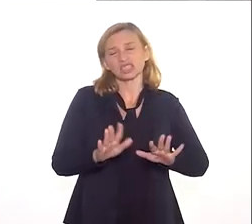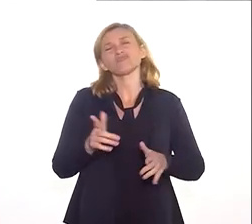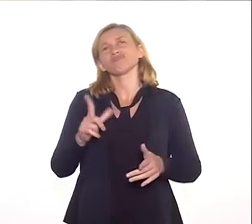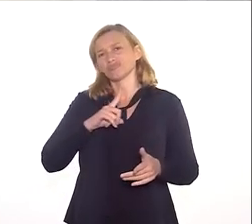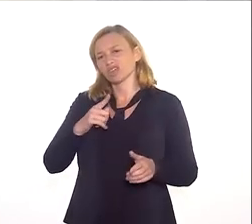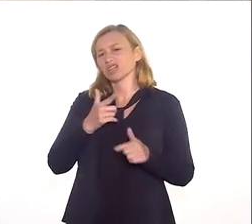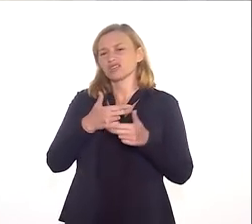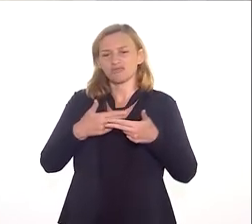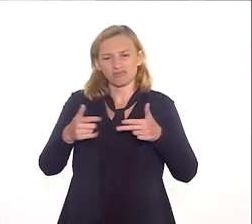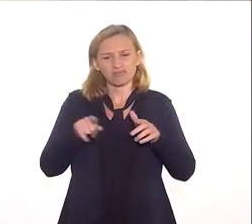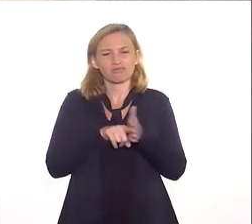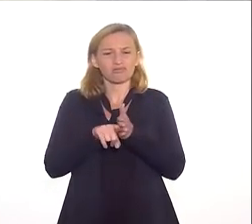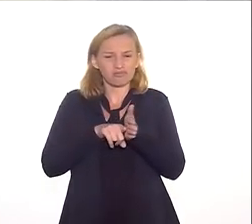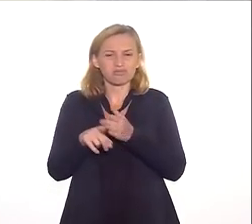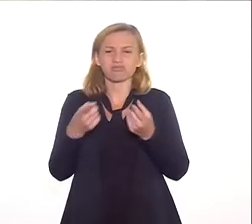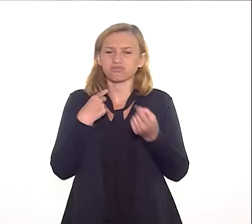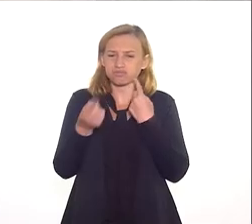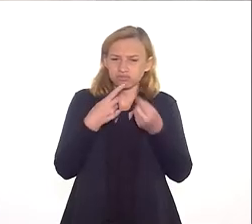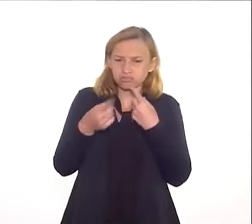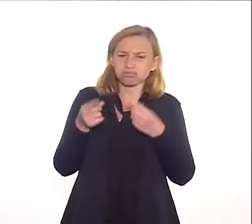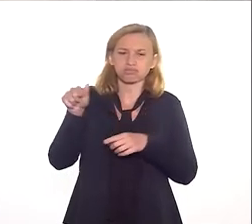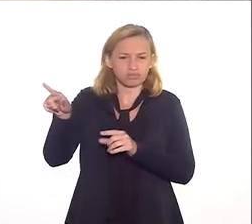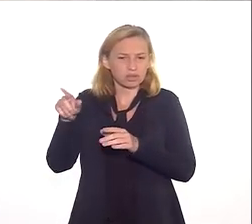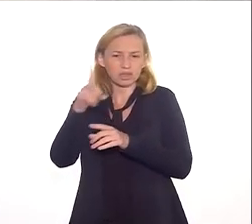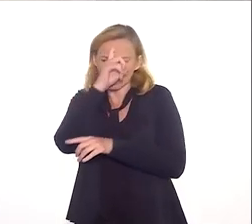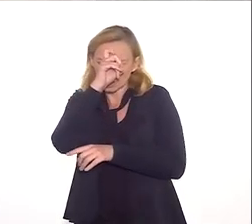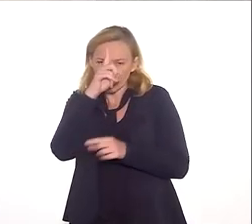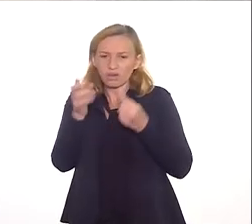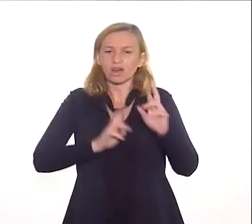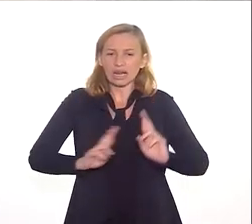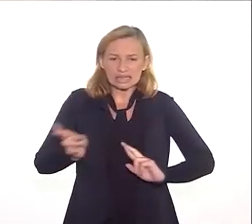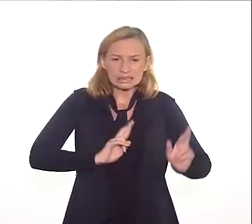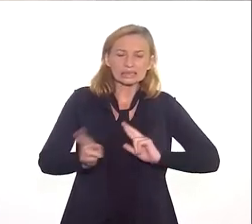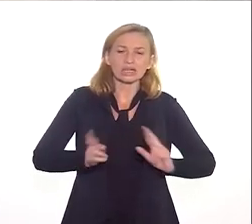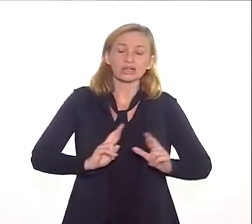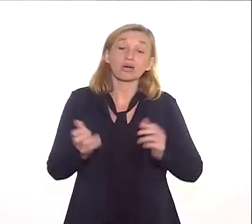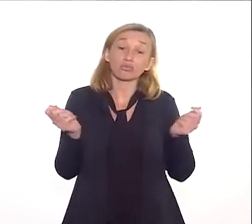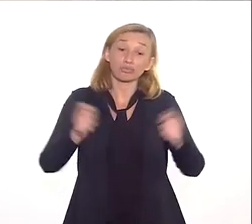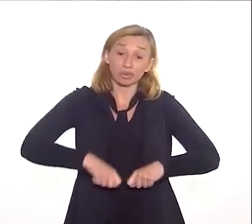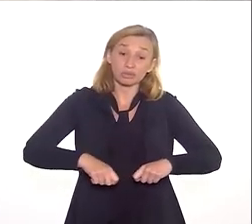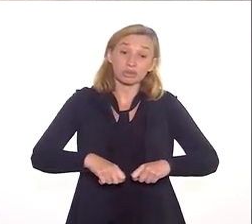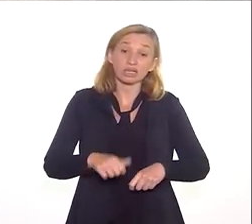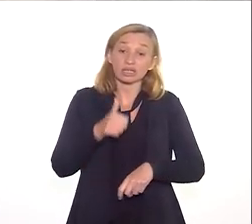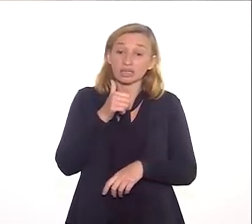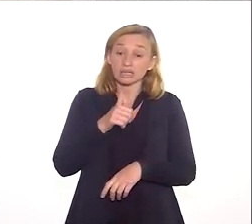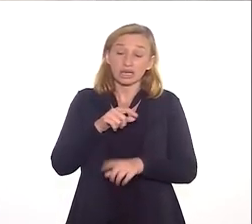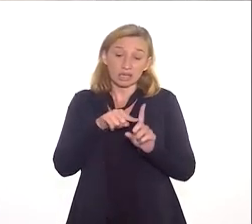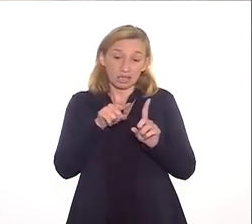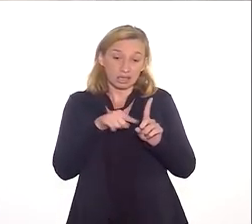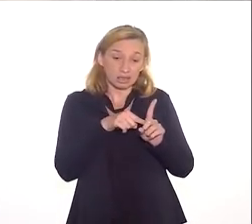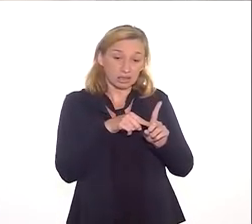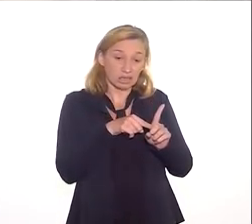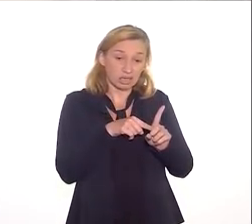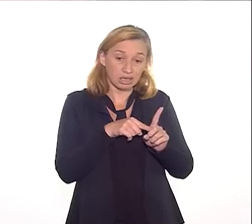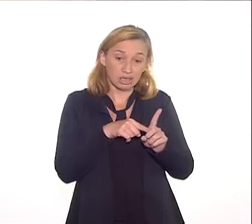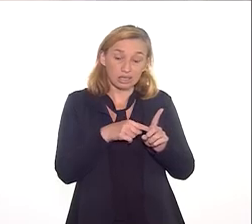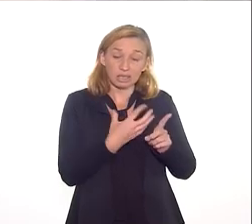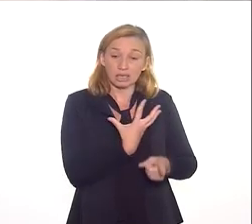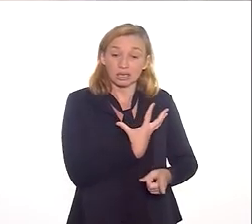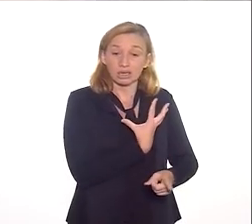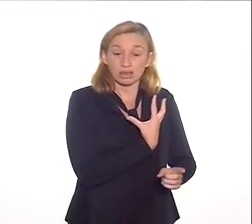muitas discussões lá no hospital com relação à questão da possibilidade da gestante contaminar